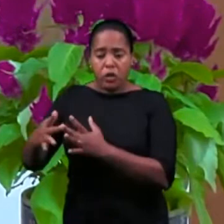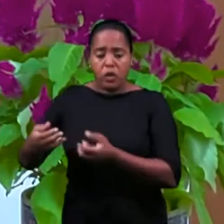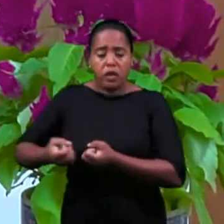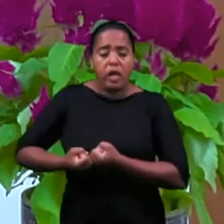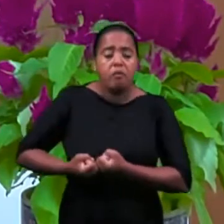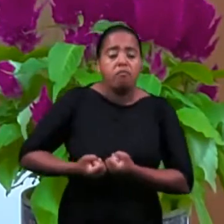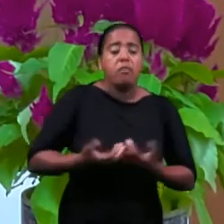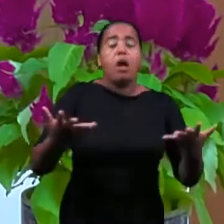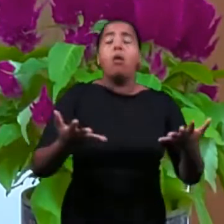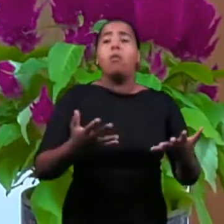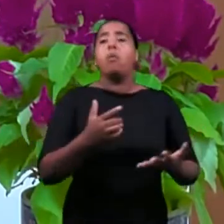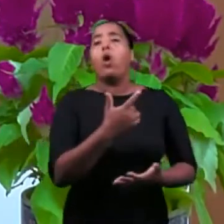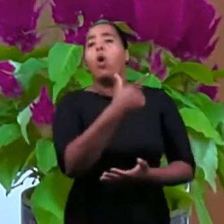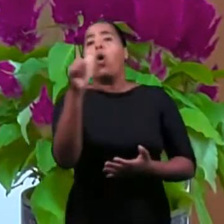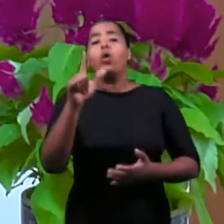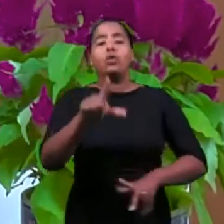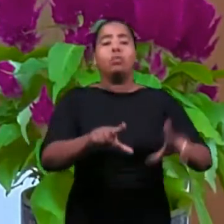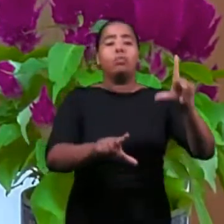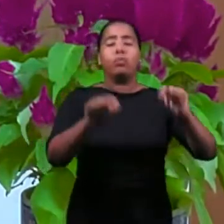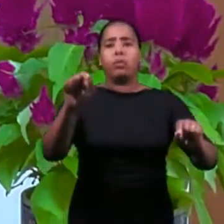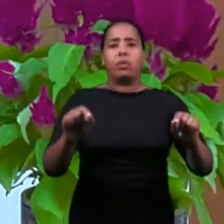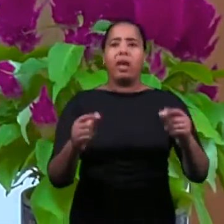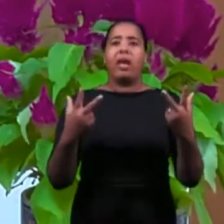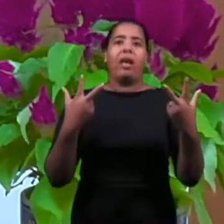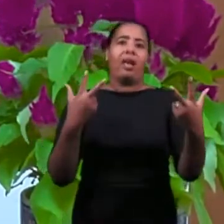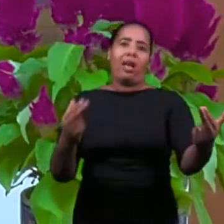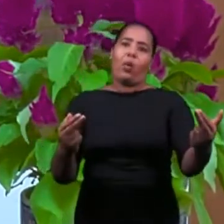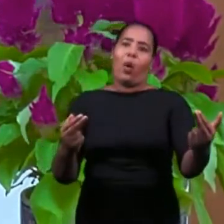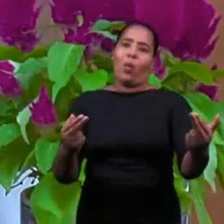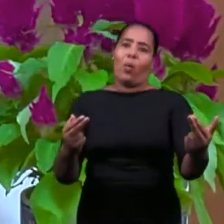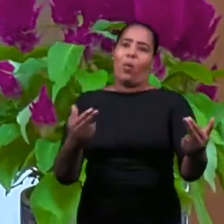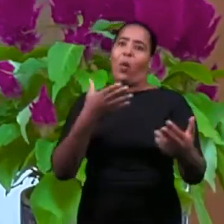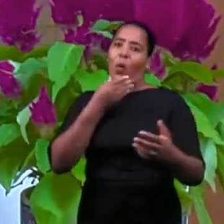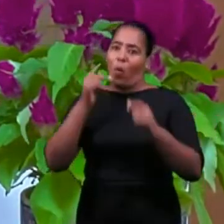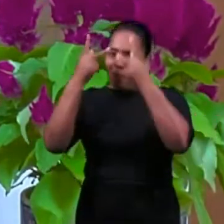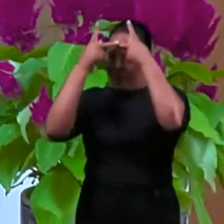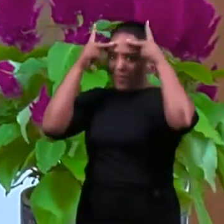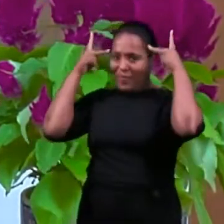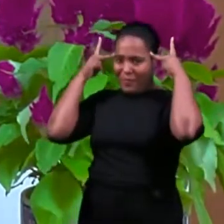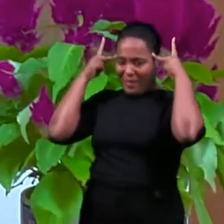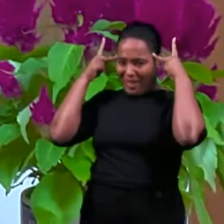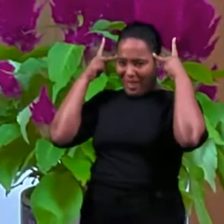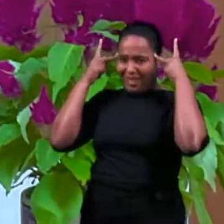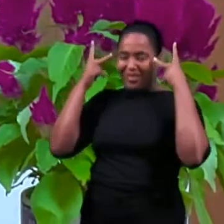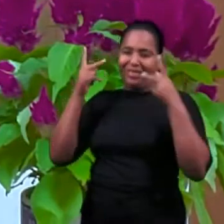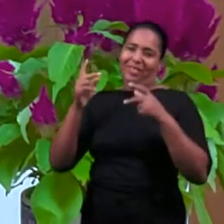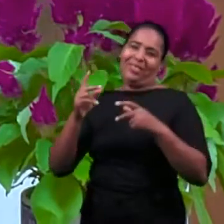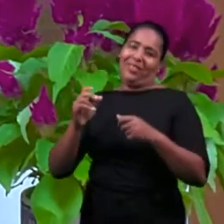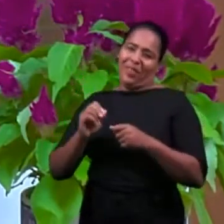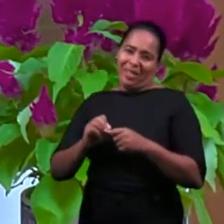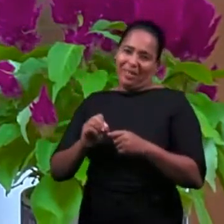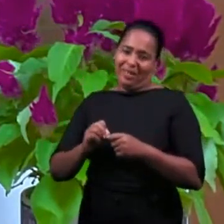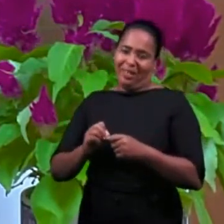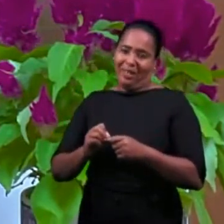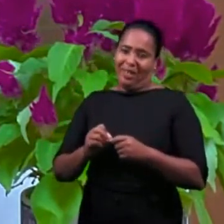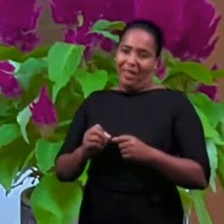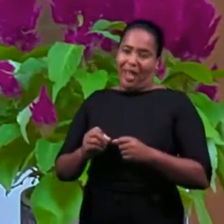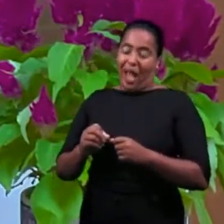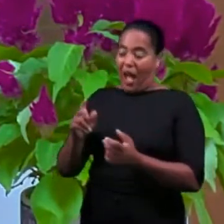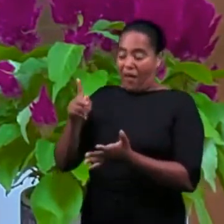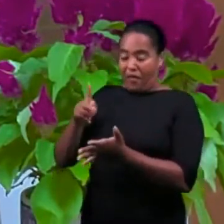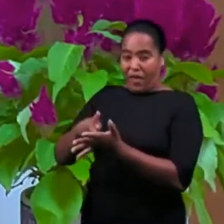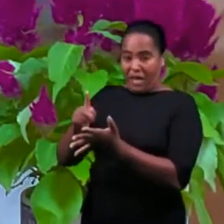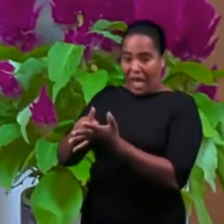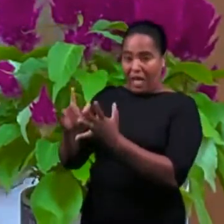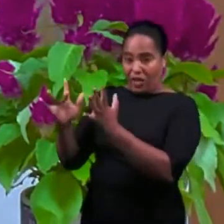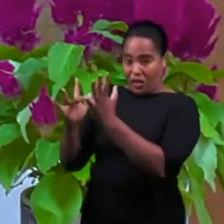que fez Pilatos. Eu não vejo nele mal algum, mas ele entregou a verdade para que o outro